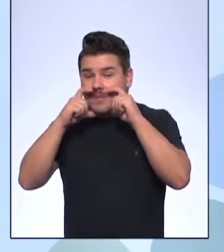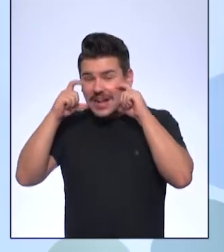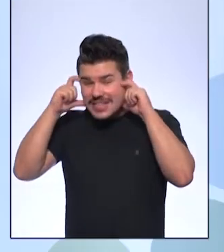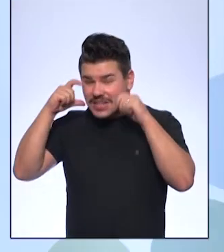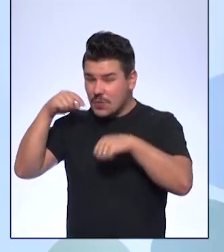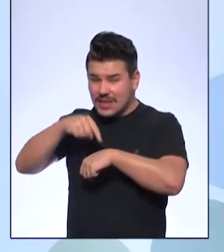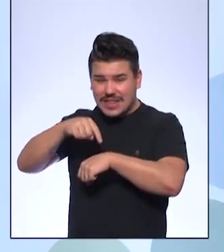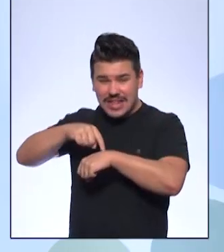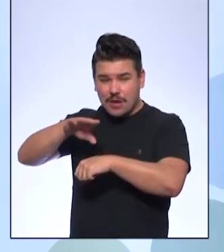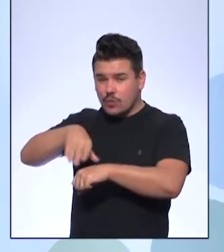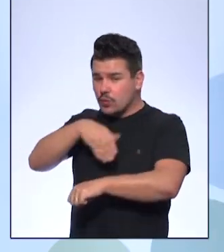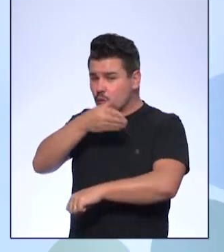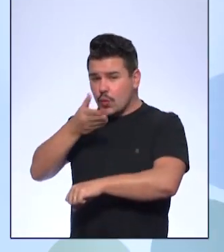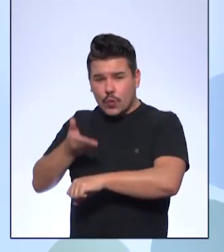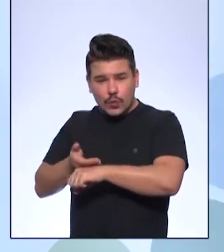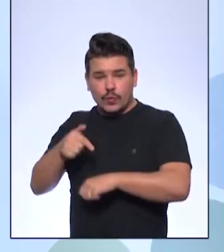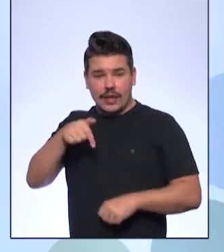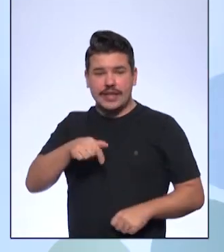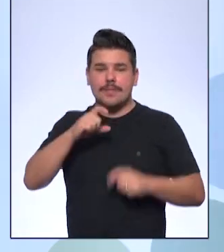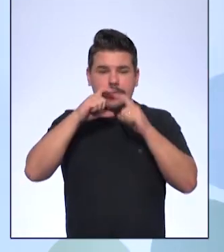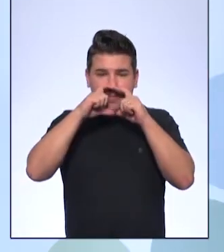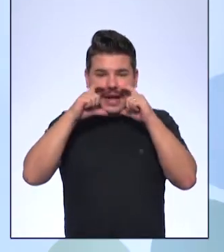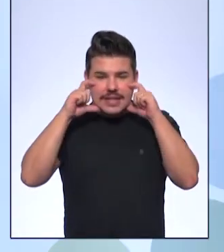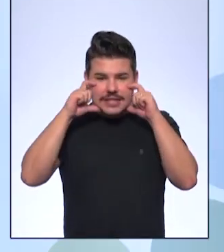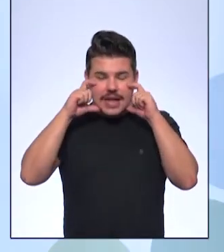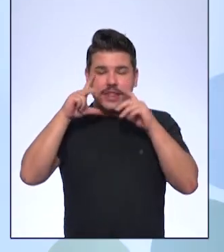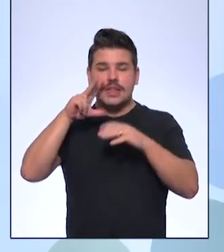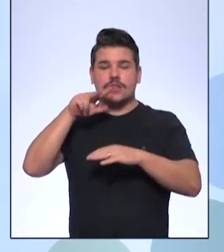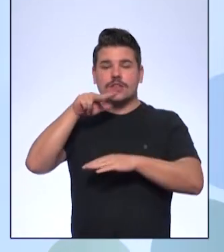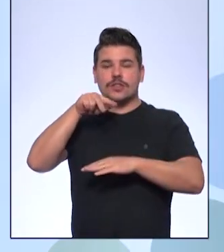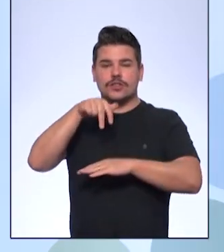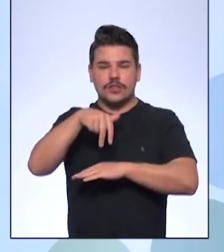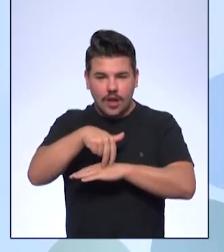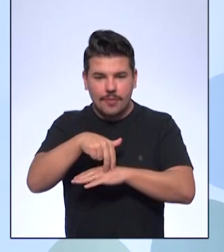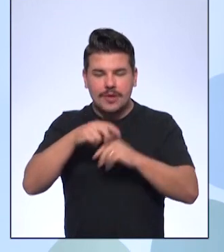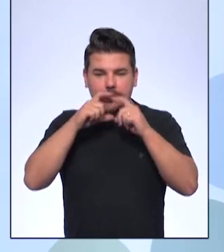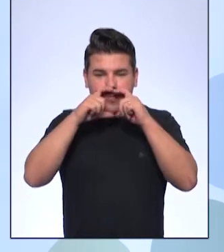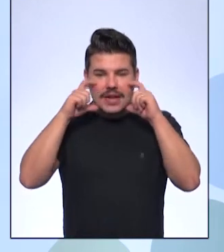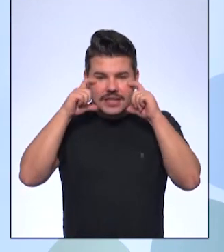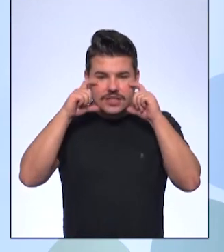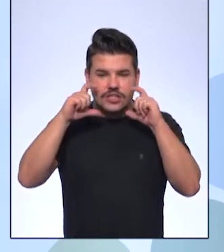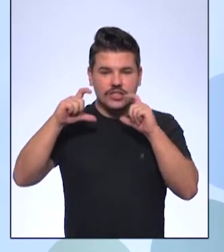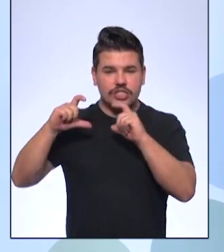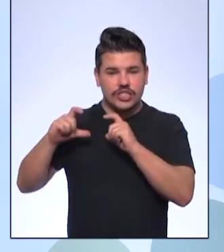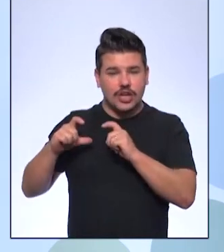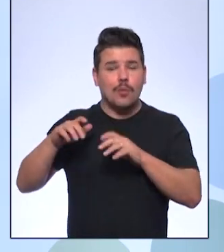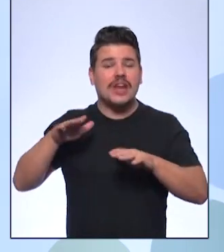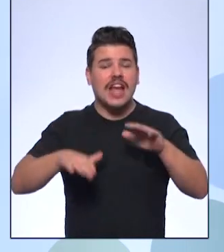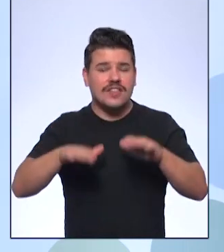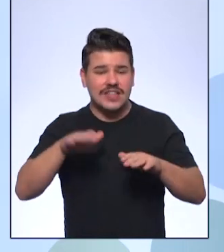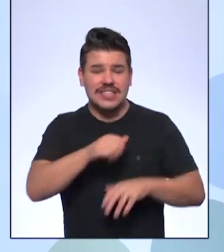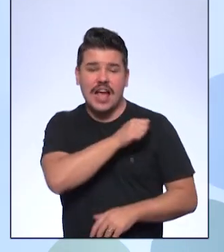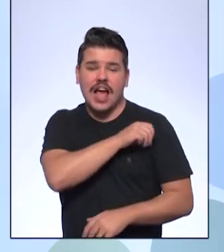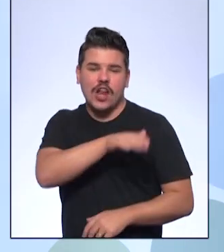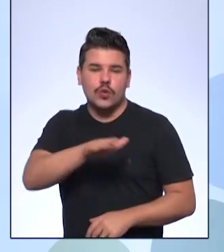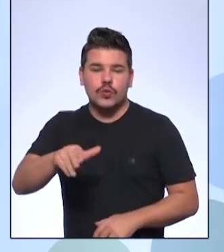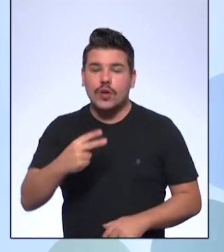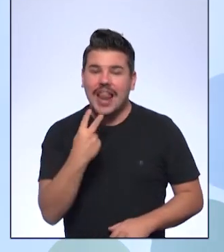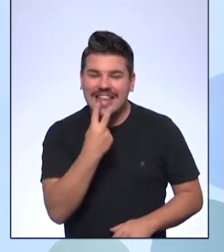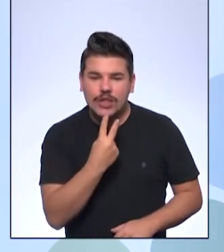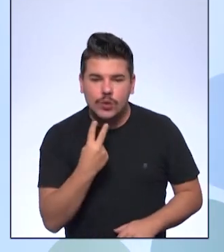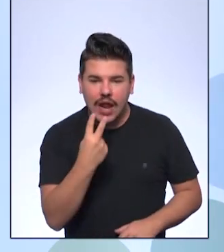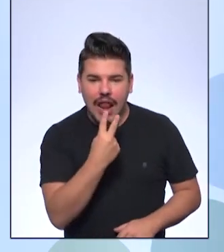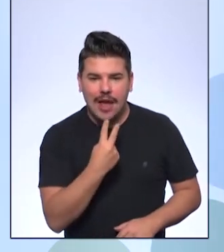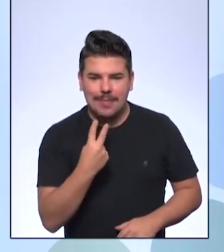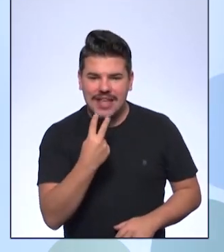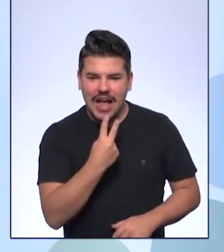hora que a gente sobe aqui no palco para ministrar a aula para vocês. Mas a gente tem alunos que leem os nossos lábios. Então, por